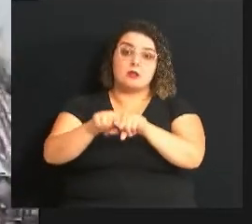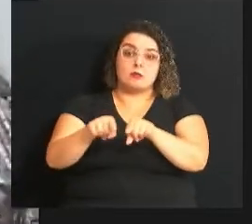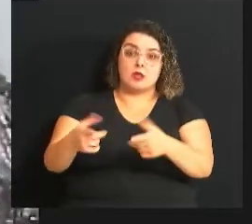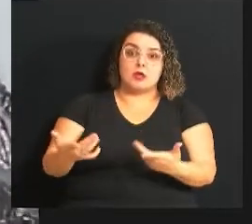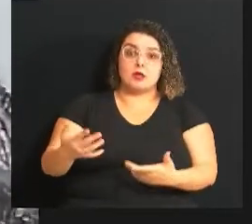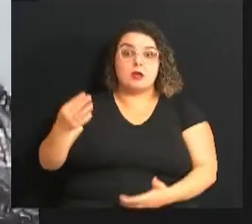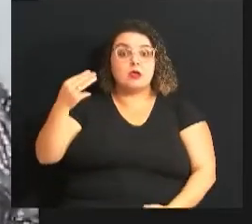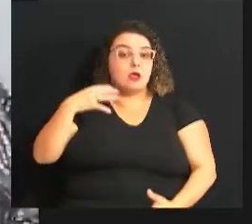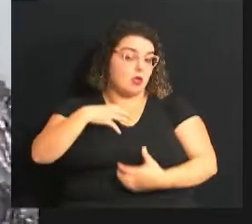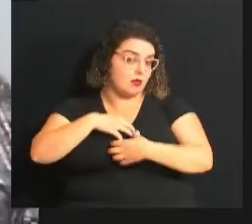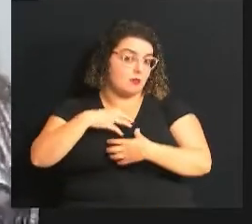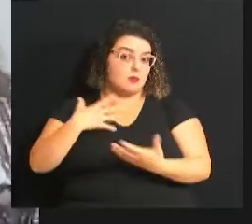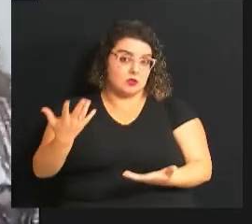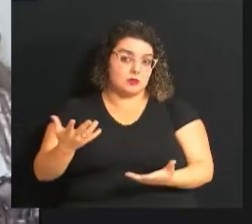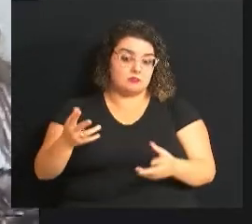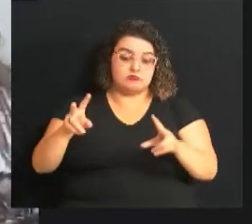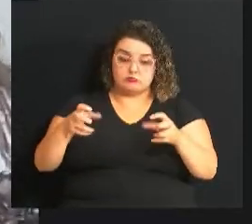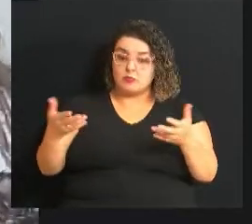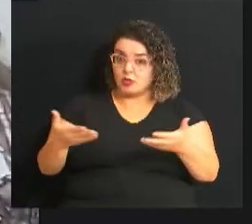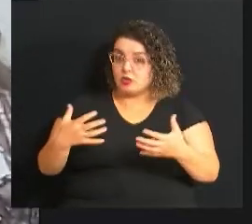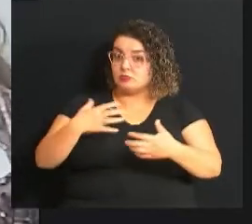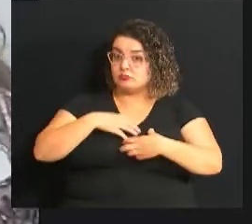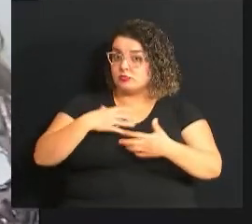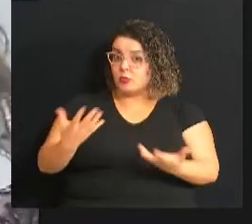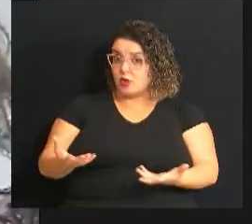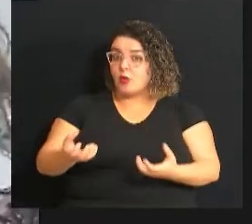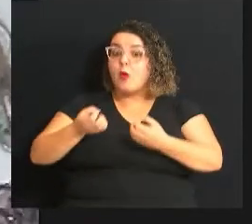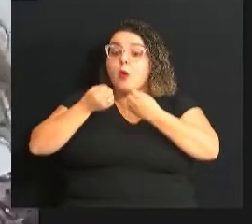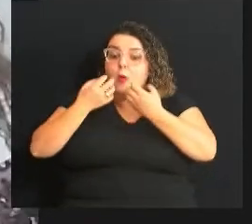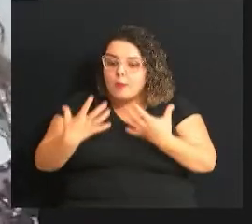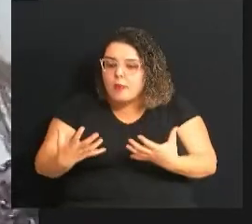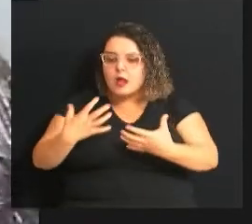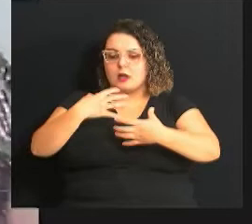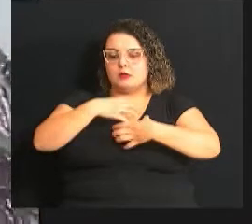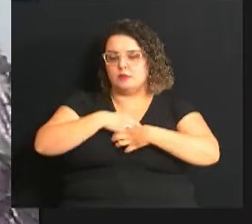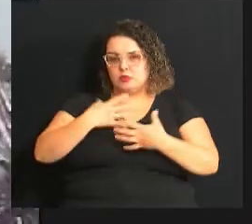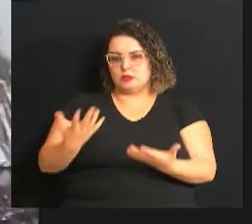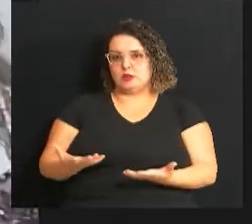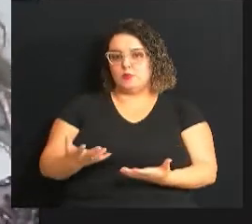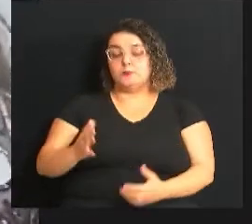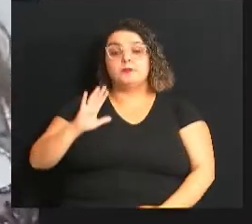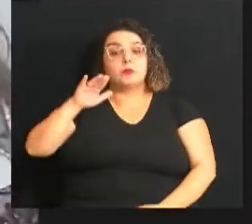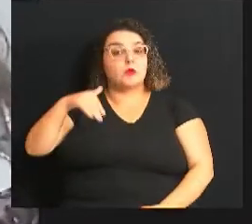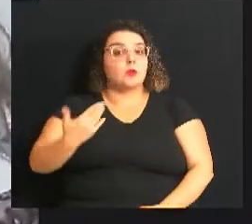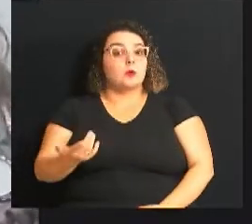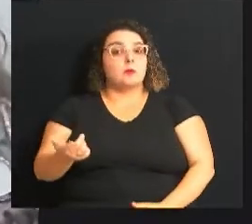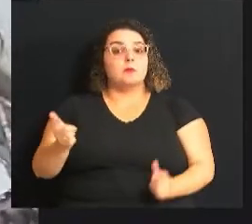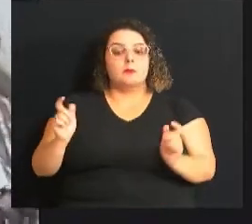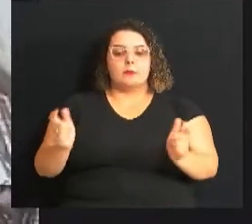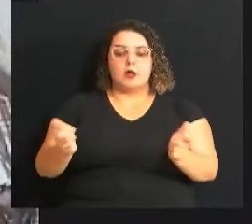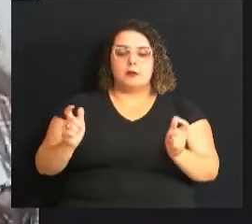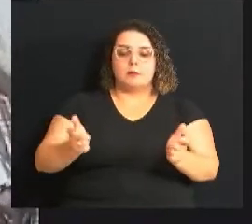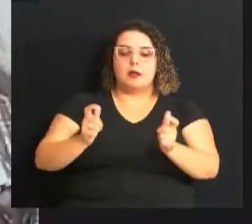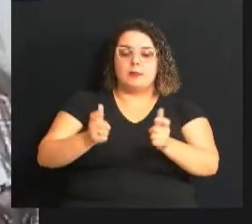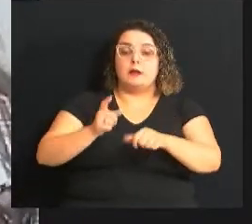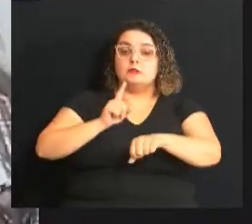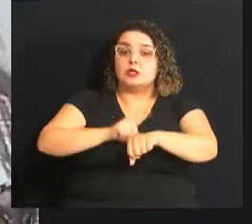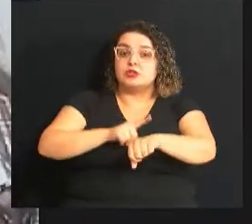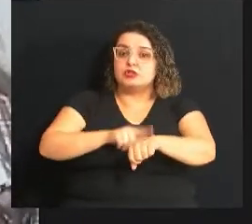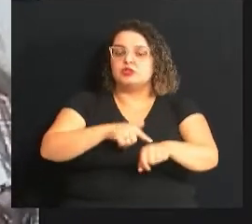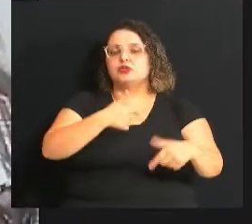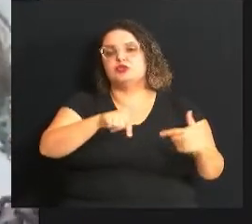da questão emocional, o bem-estar emocional. E quando você faz essa redução, né, de horas